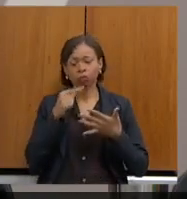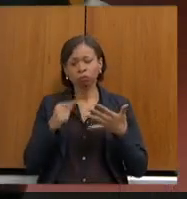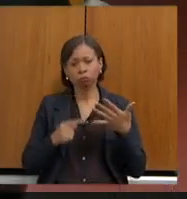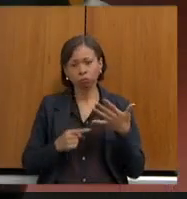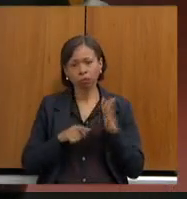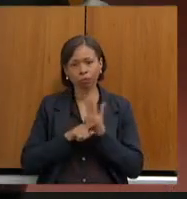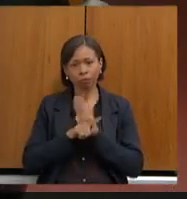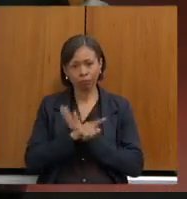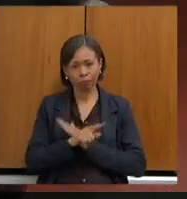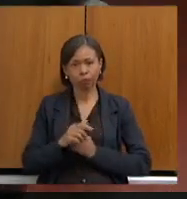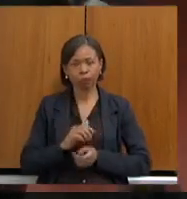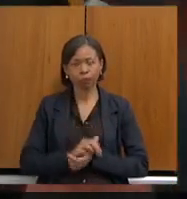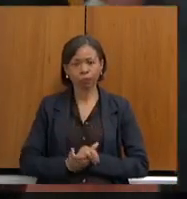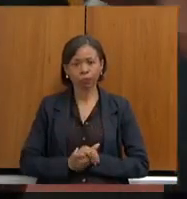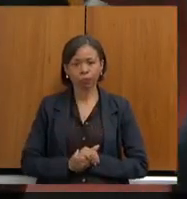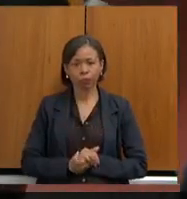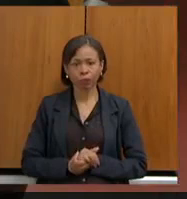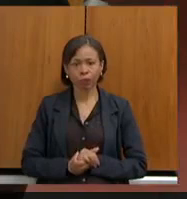à